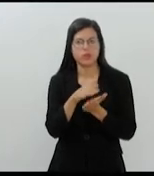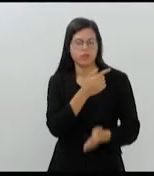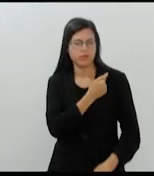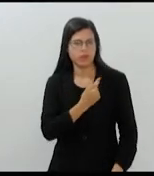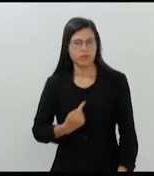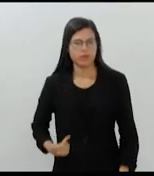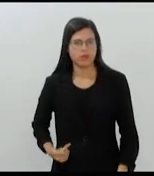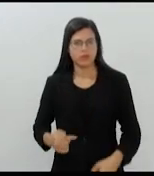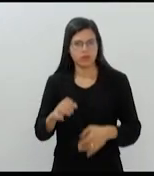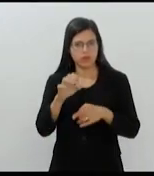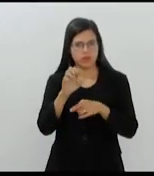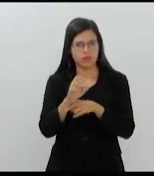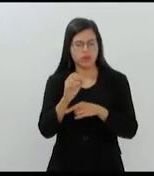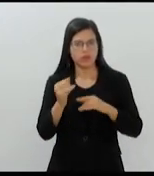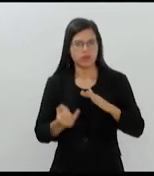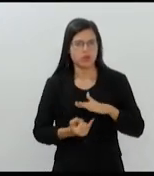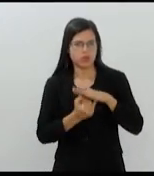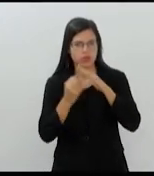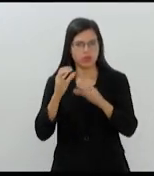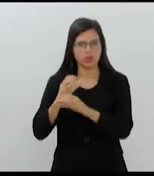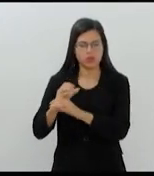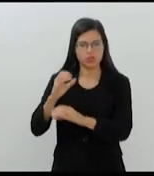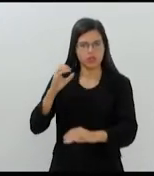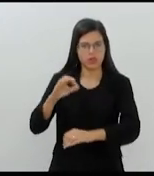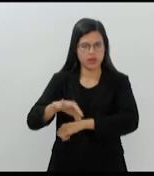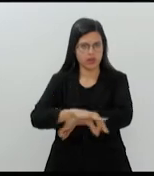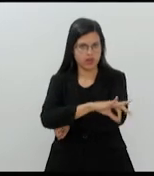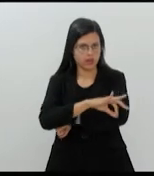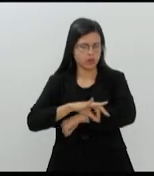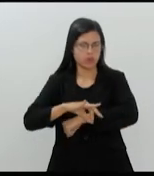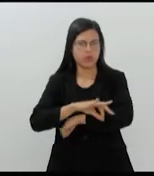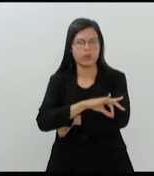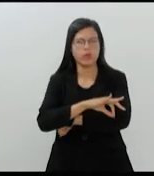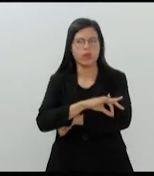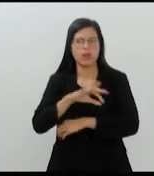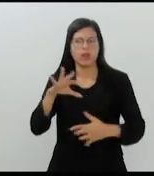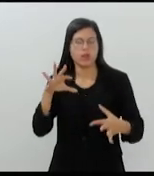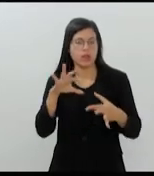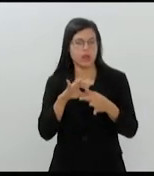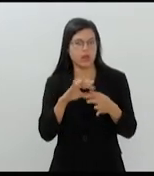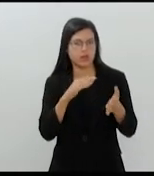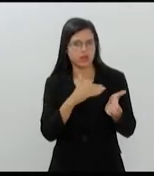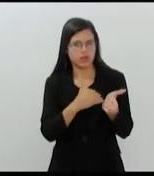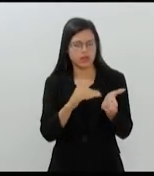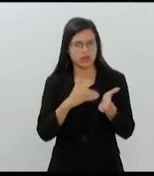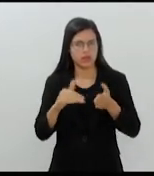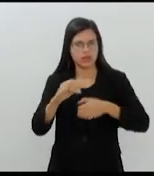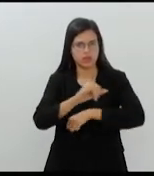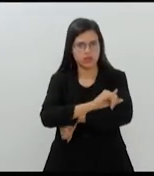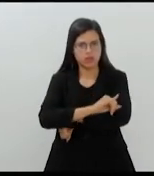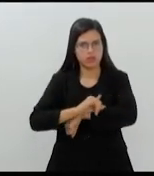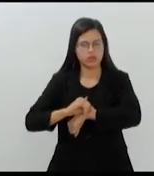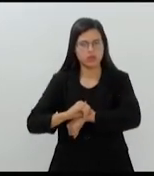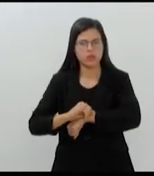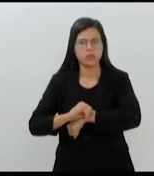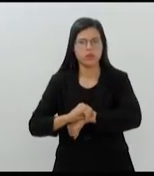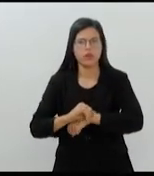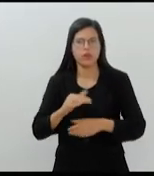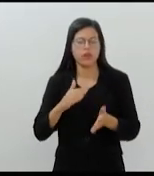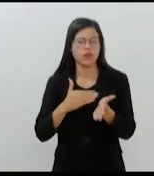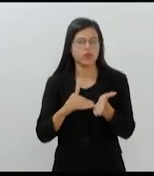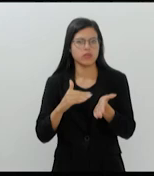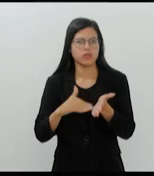do Estado, porque é o Instituto de Engenharia e Arquitetura, que é vinculado à Secretaria de Infraestrutura, edital